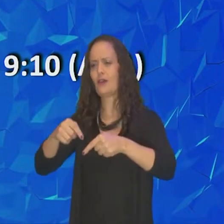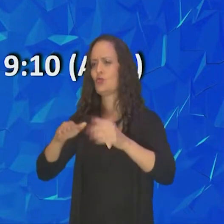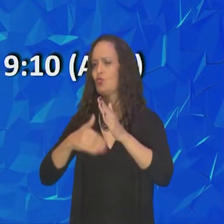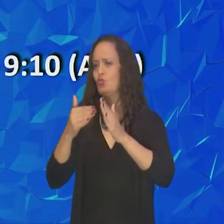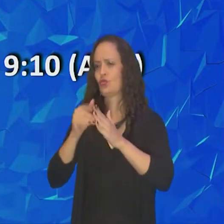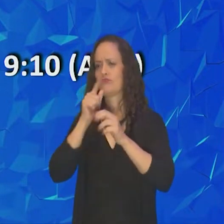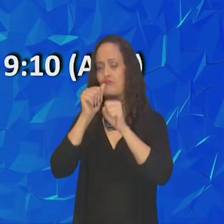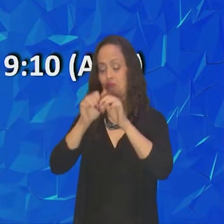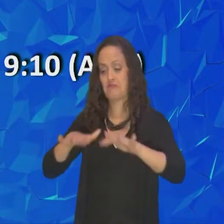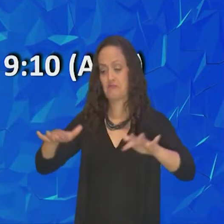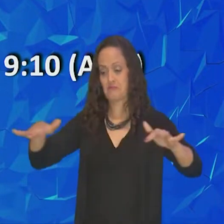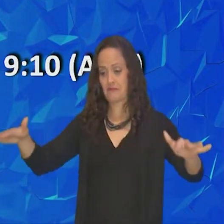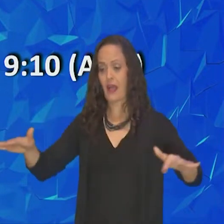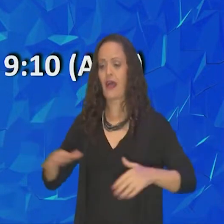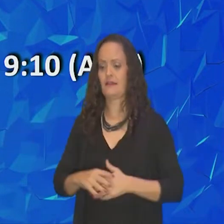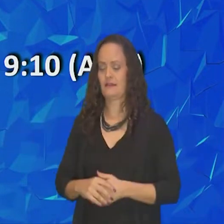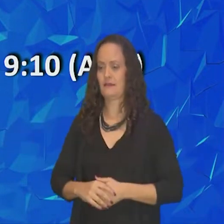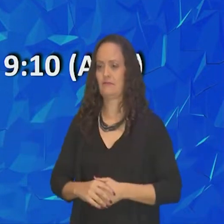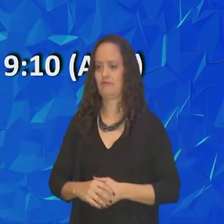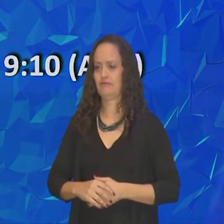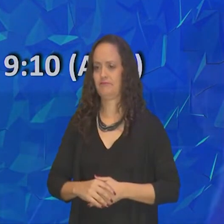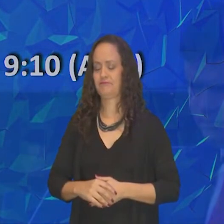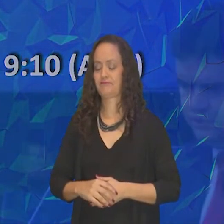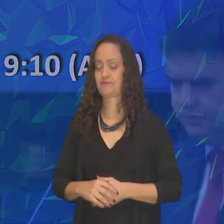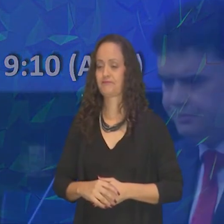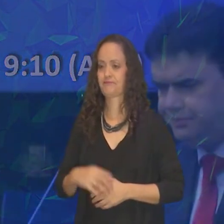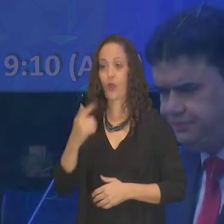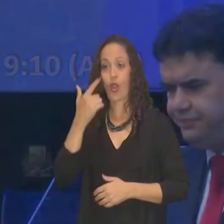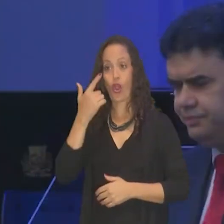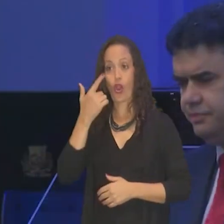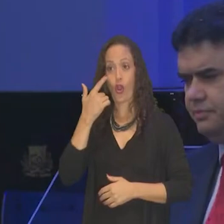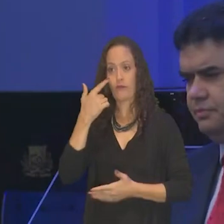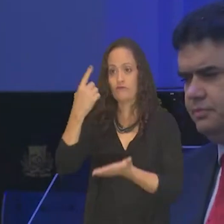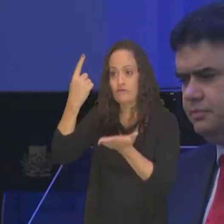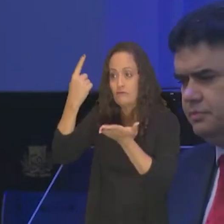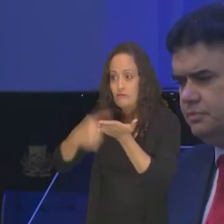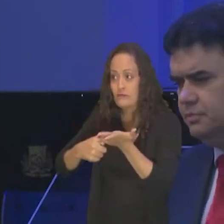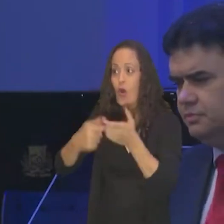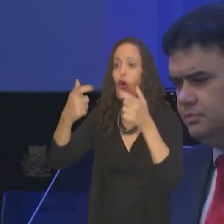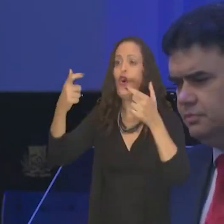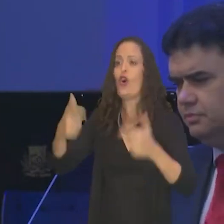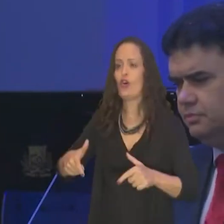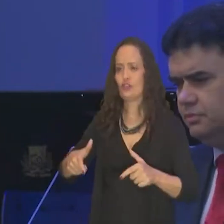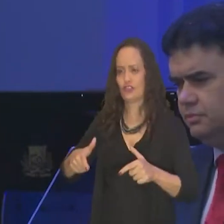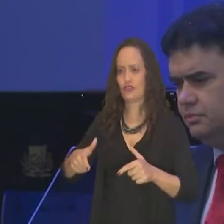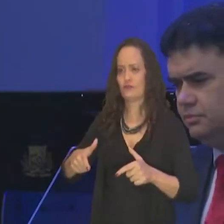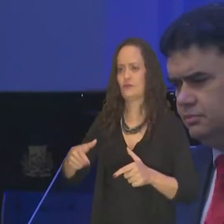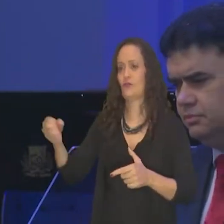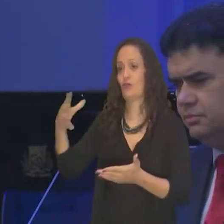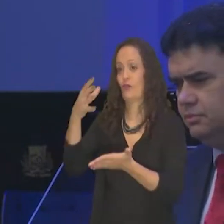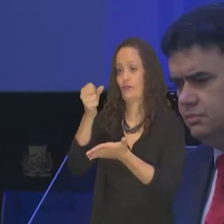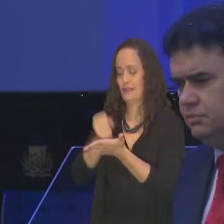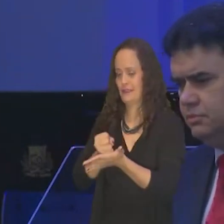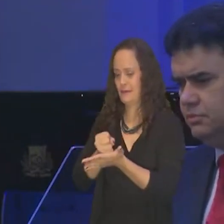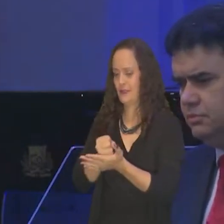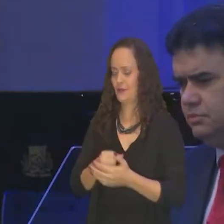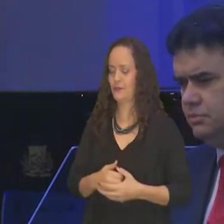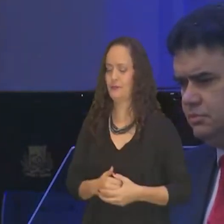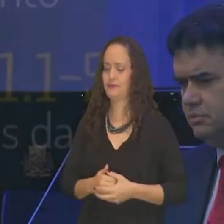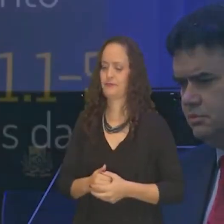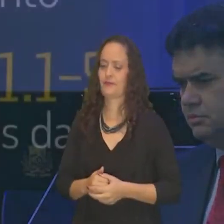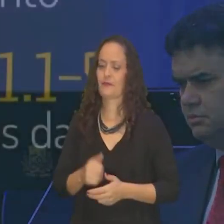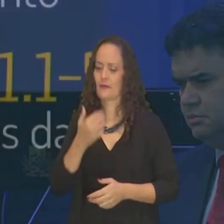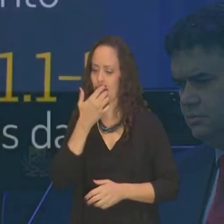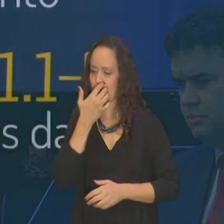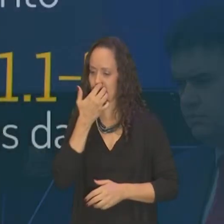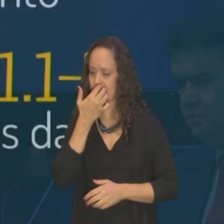até as extremidades da terra. Vamos ver o seu cumprimento? Pode colocar, minha irmã, o cumprimento desta